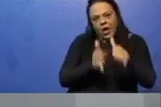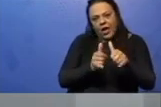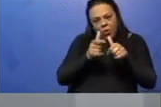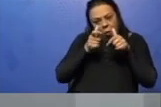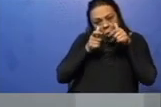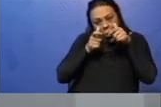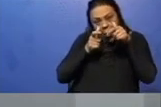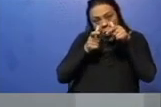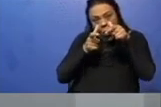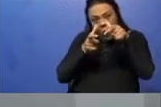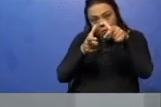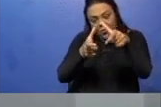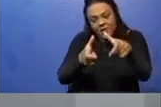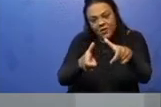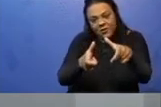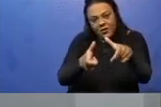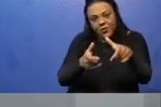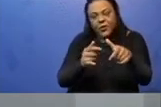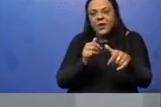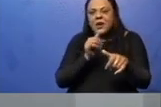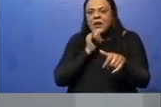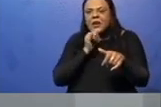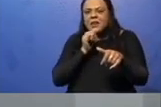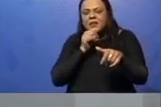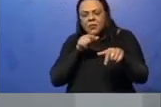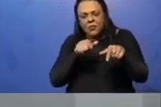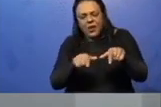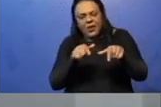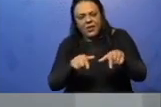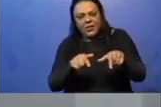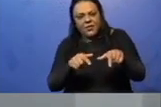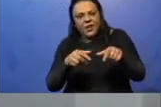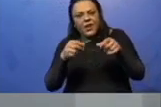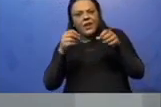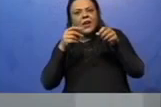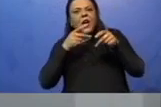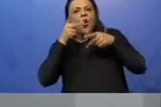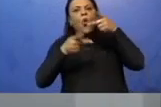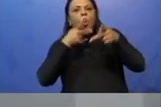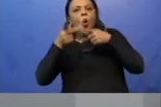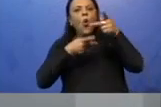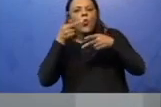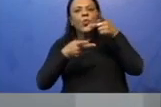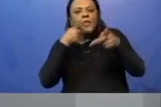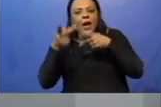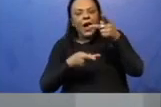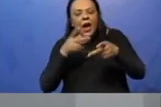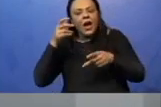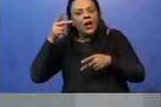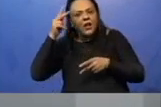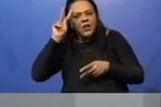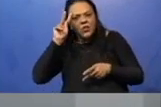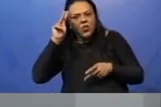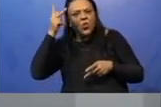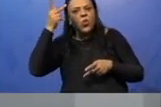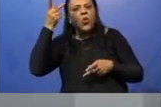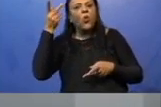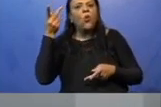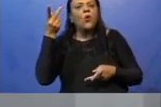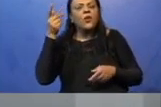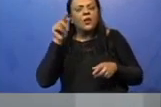alto. E essa câmera vai contar só aquilo que vê. Então, aquilo que ele está vendo, ele conta.